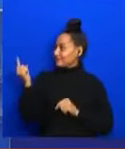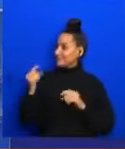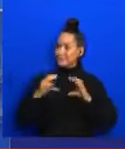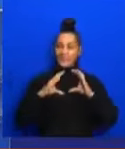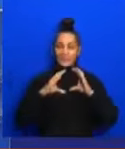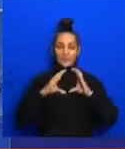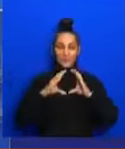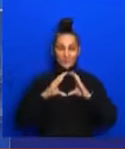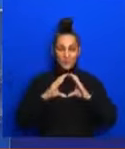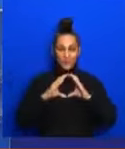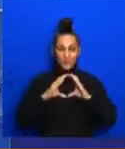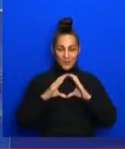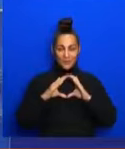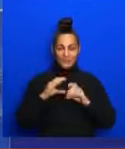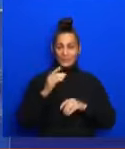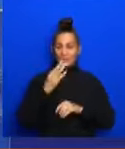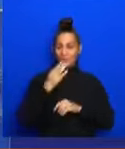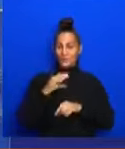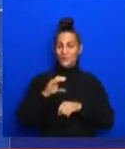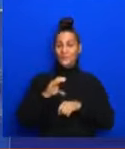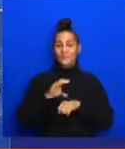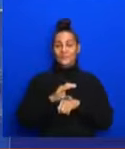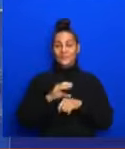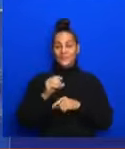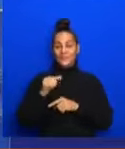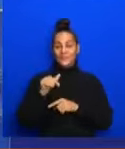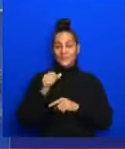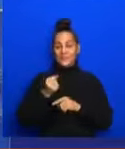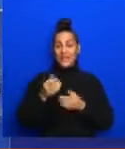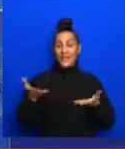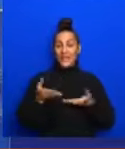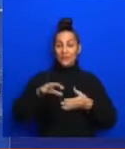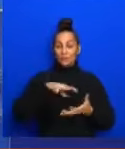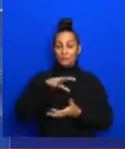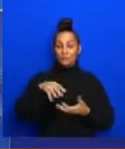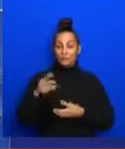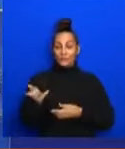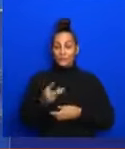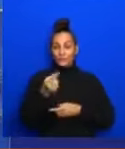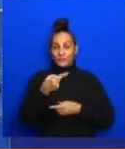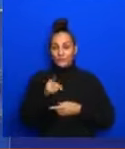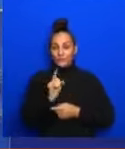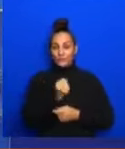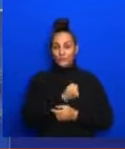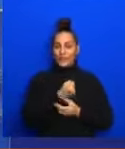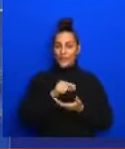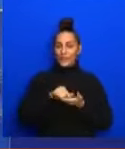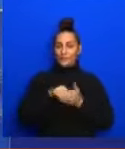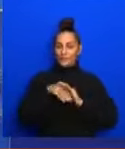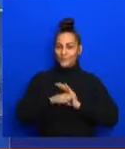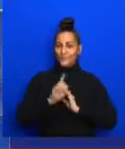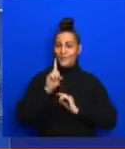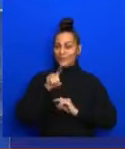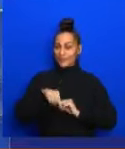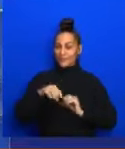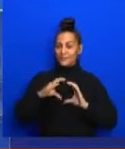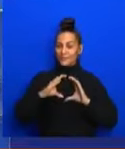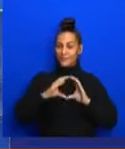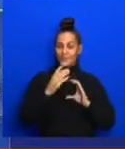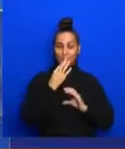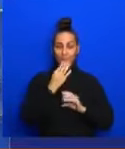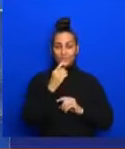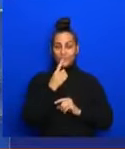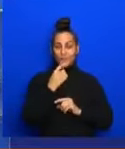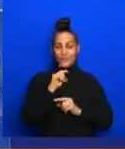cinza 78. Cinza 78. Agora, na velocidade do globo, o vigésimo e último número da Lotomania. Bola